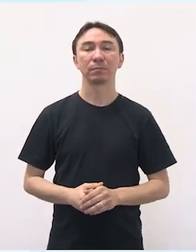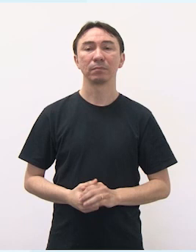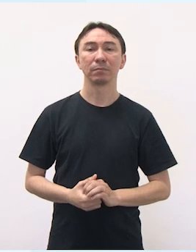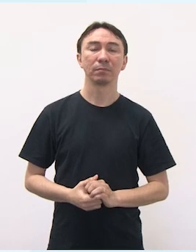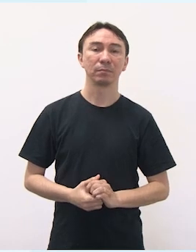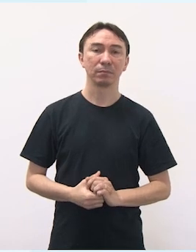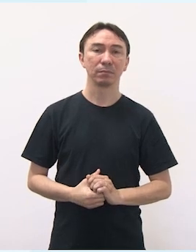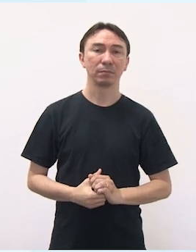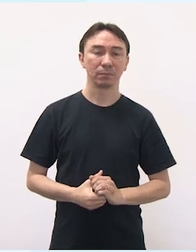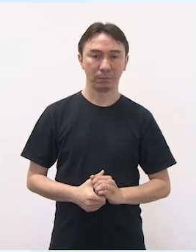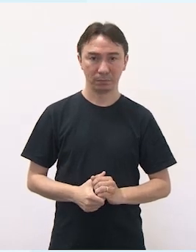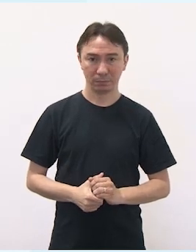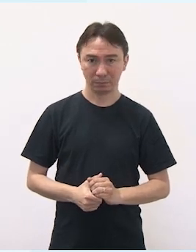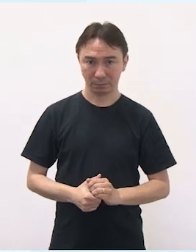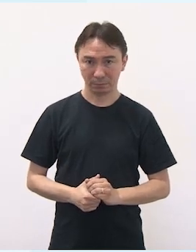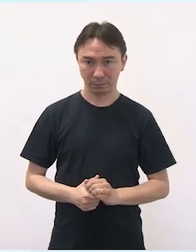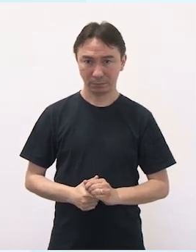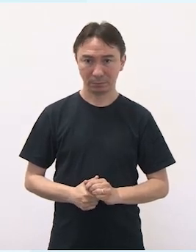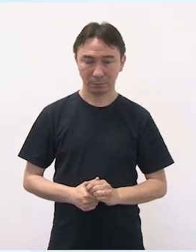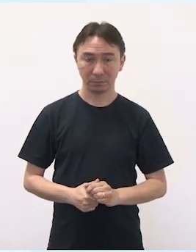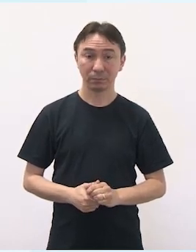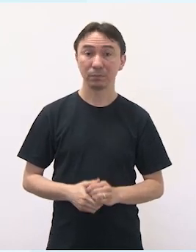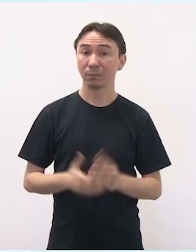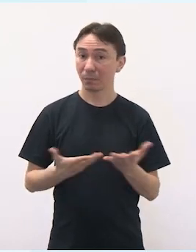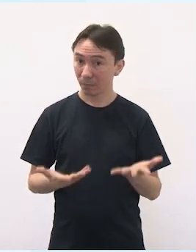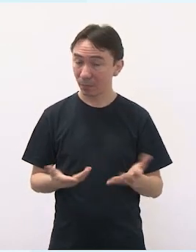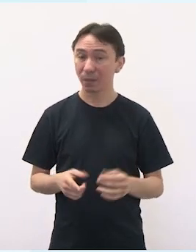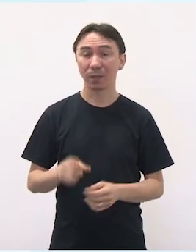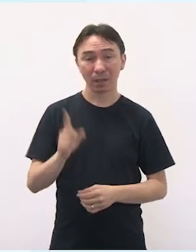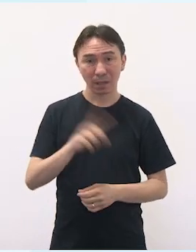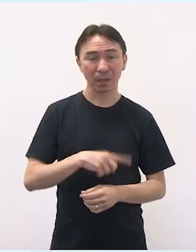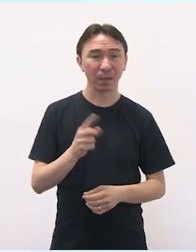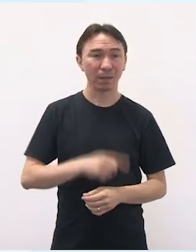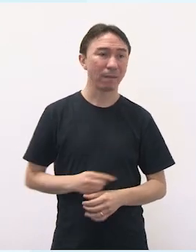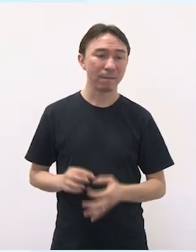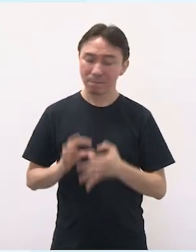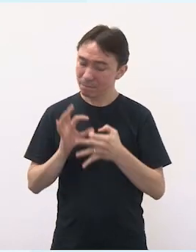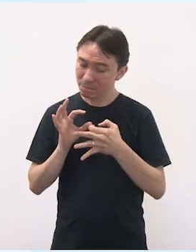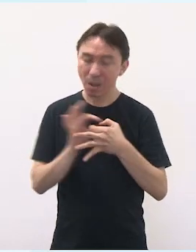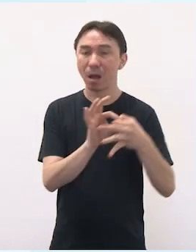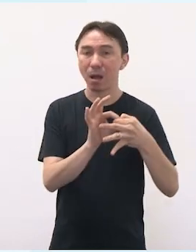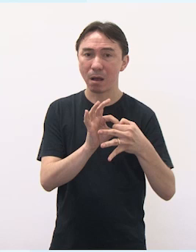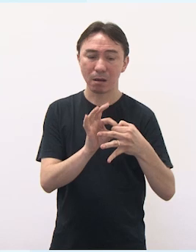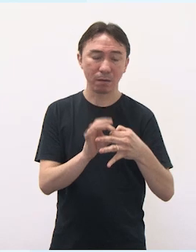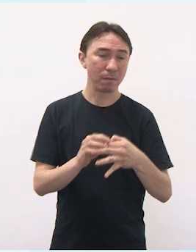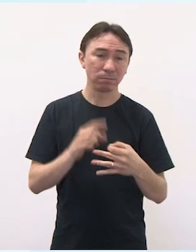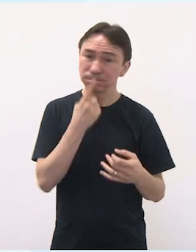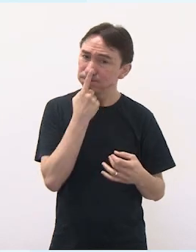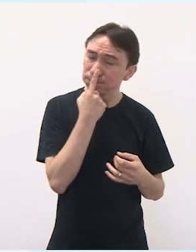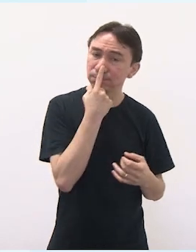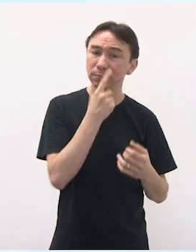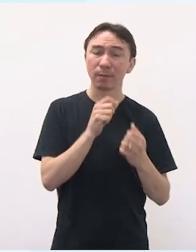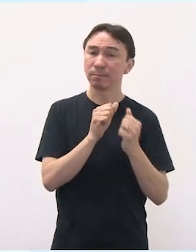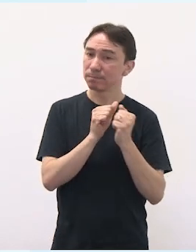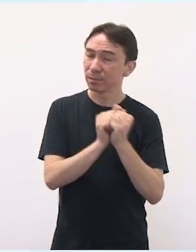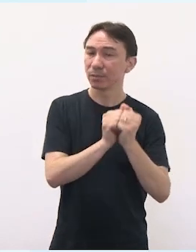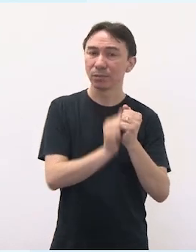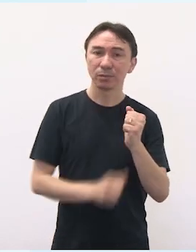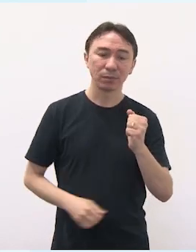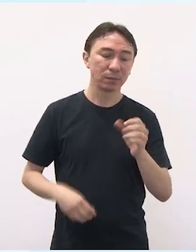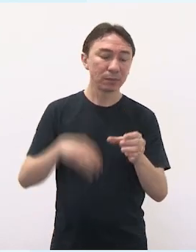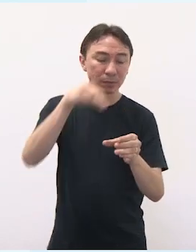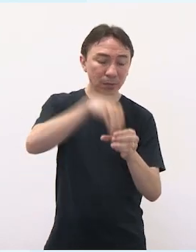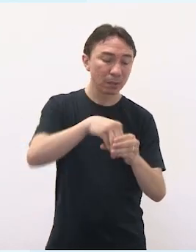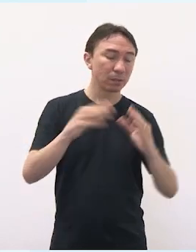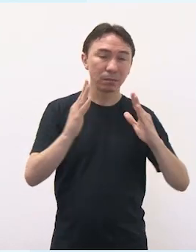Então, a ideia é fortalecer os vínculos, aproximar todos que estão dentro da escola, todos que